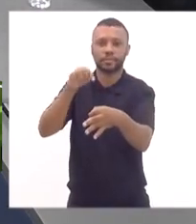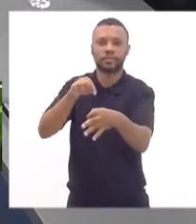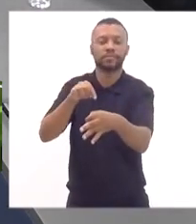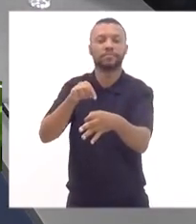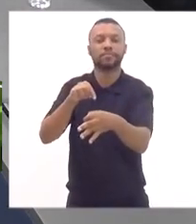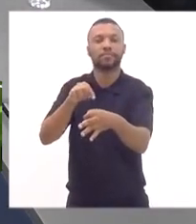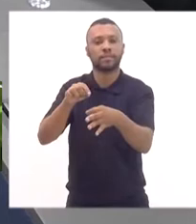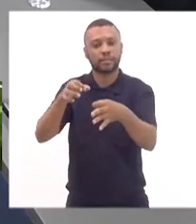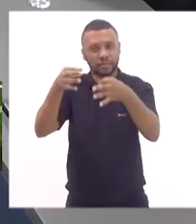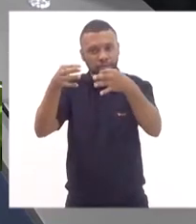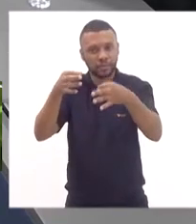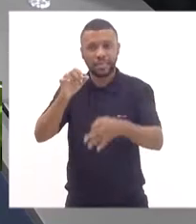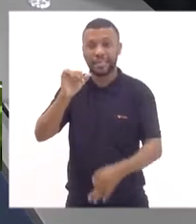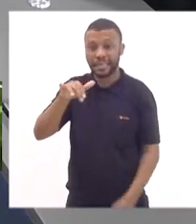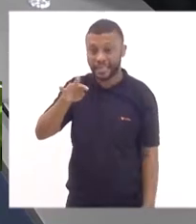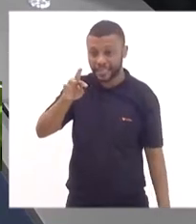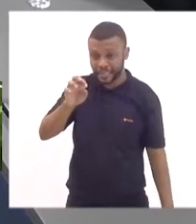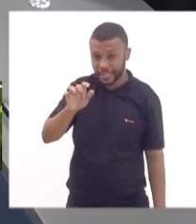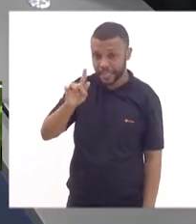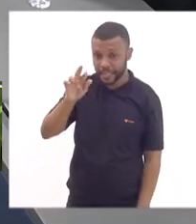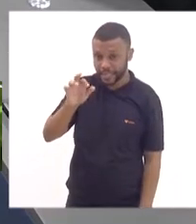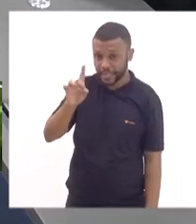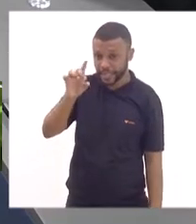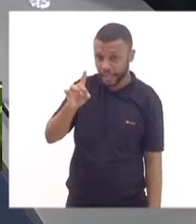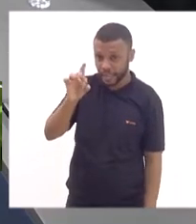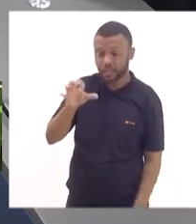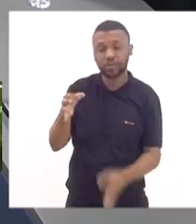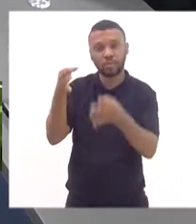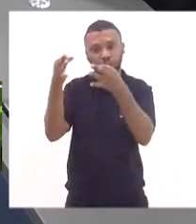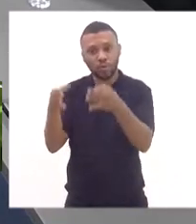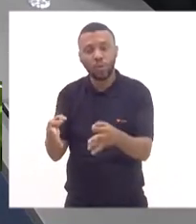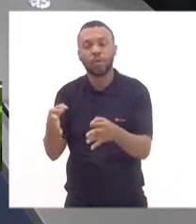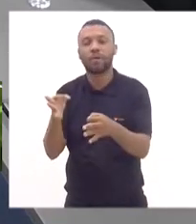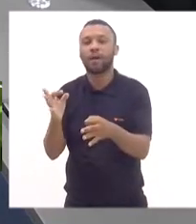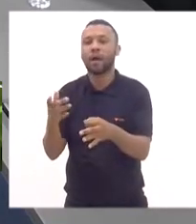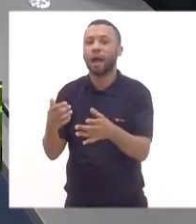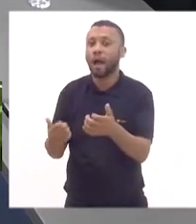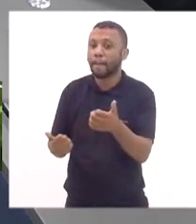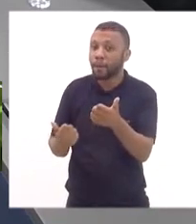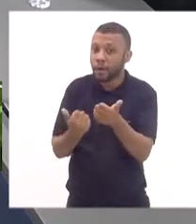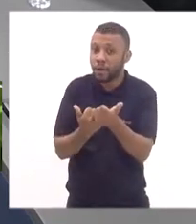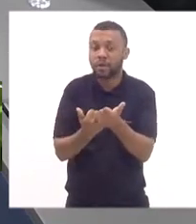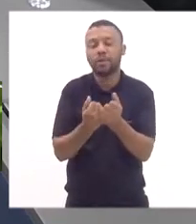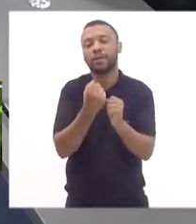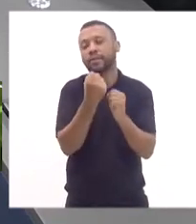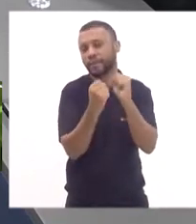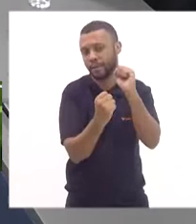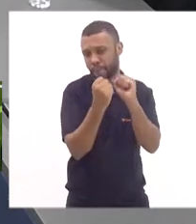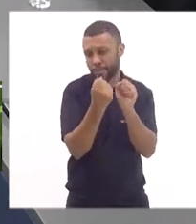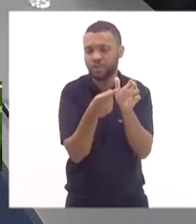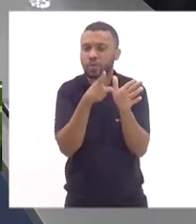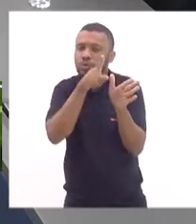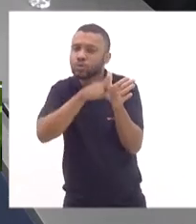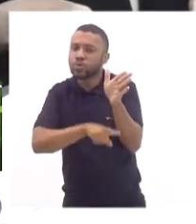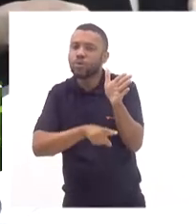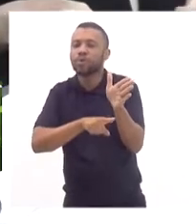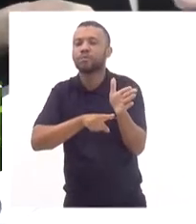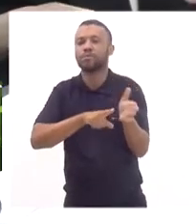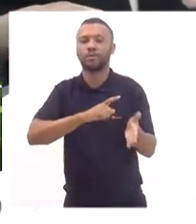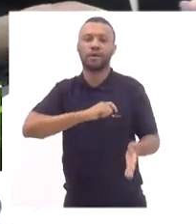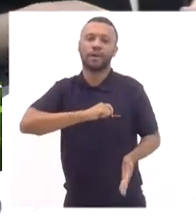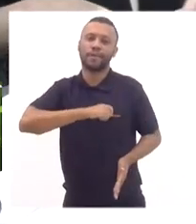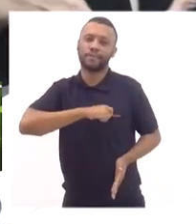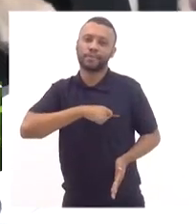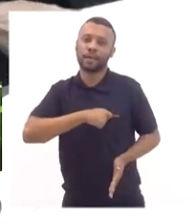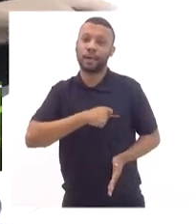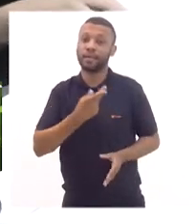de integridades efetivos pelas empresas beneficiárias de incentivos fiscais do